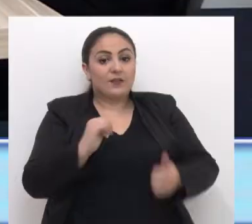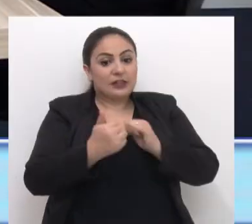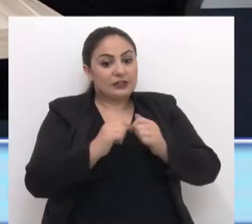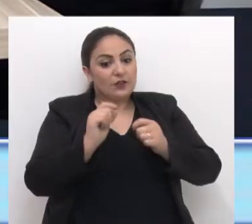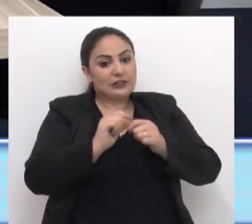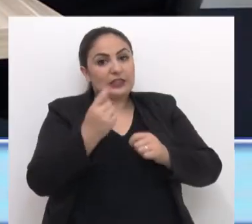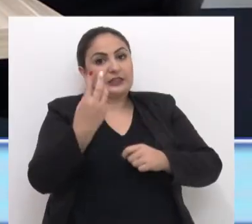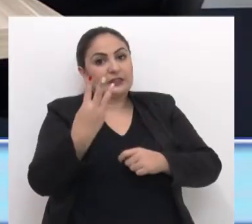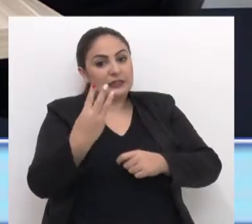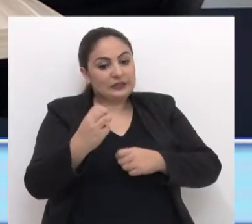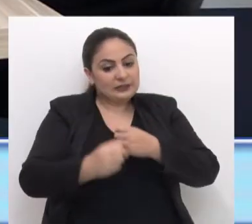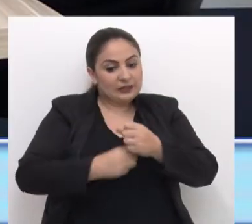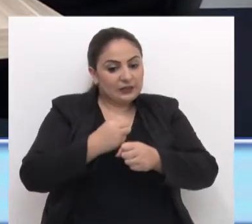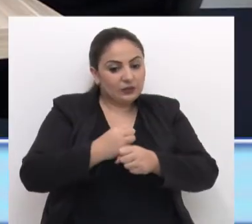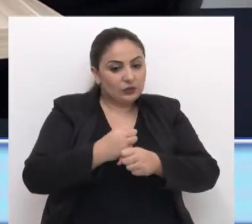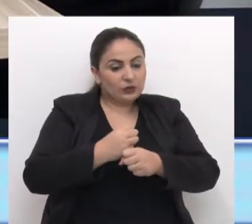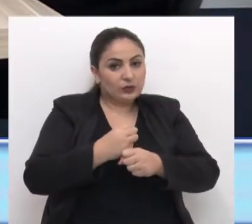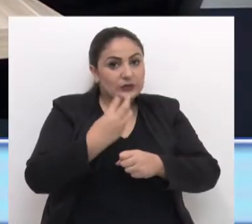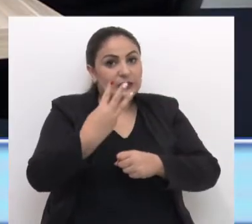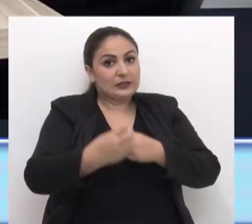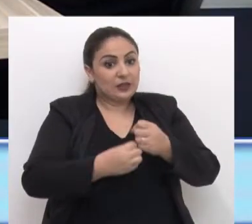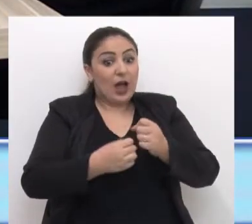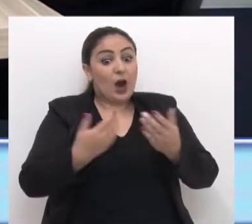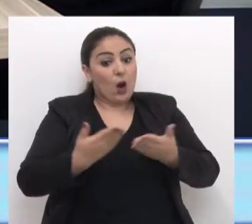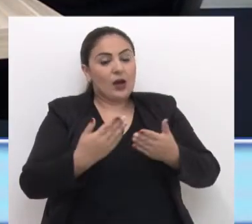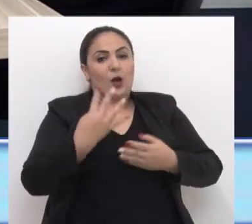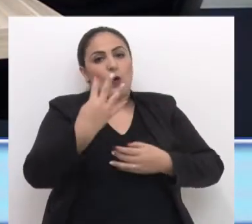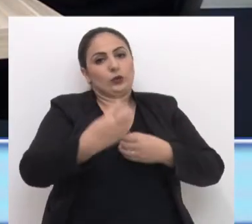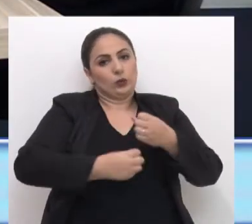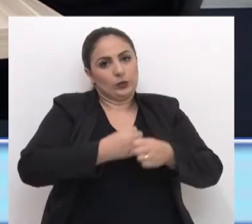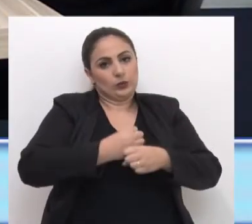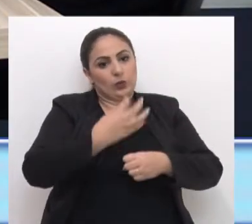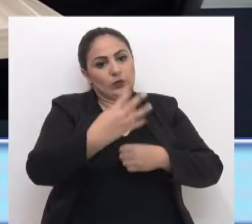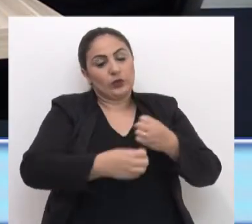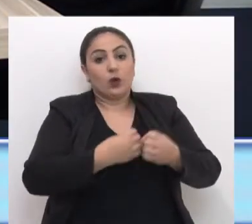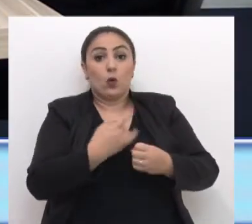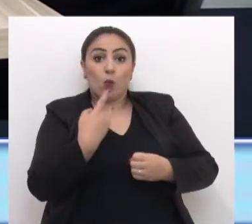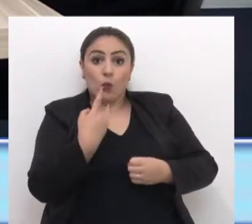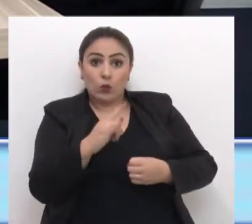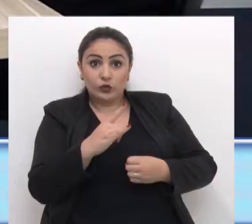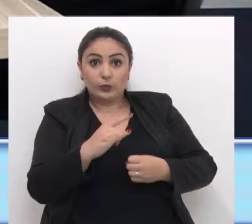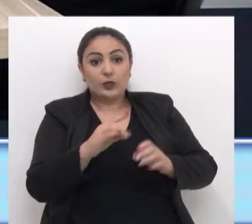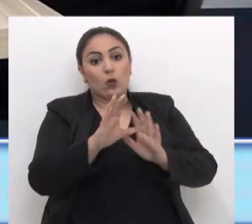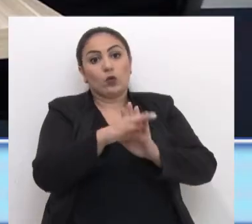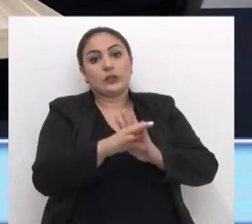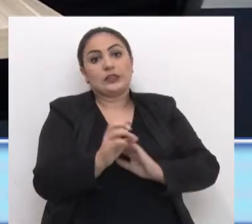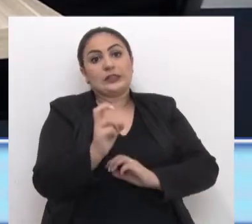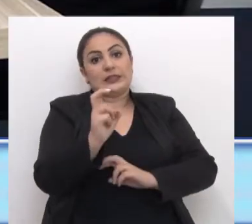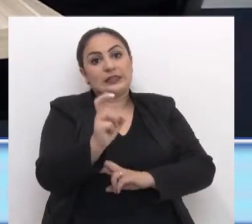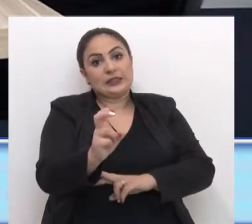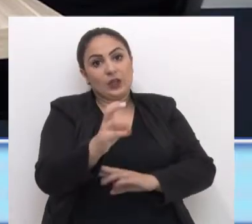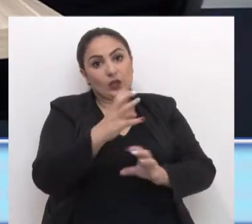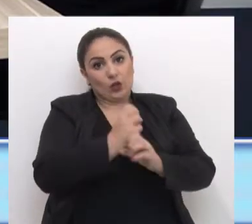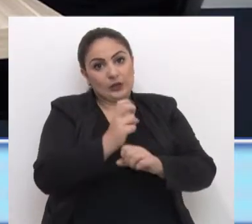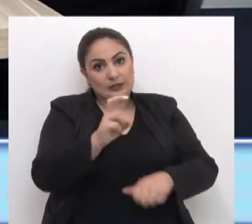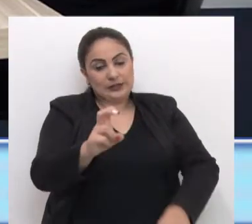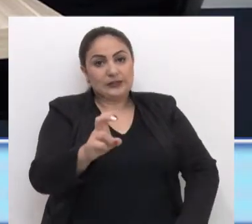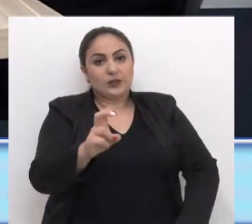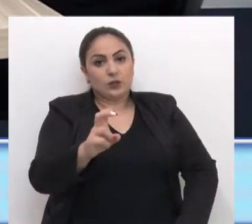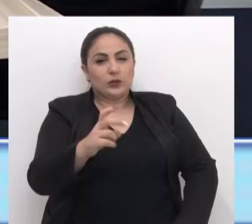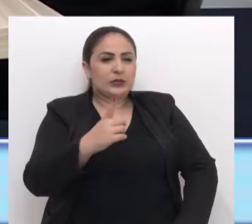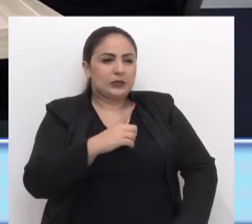2017 a avaliação era a cada 3 anos e agora é a cada 4 anos. Na nossa última avaliação, o nosso programa obteve conceito